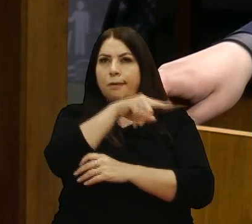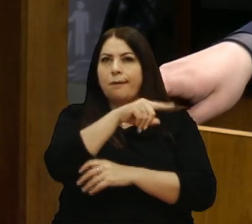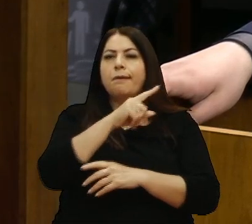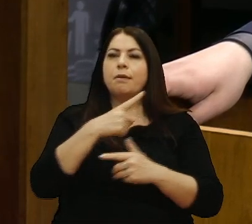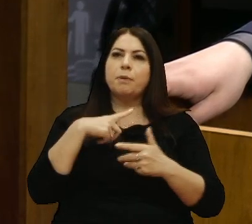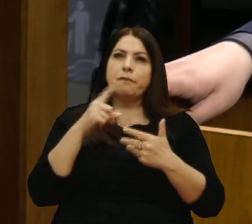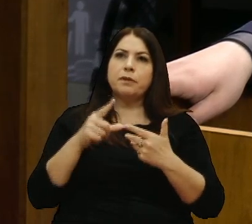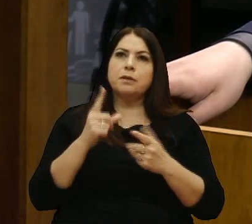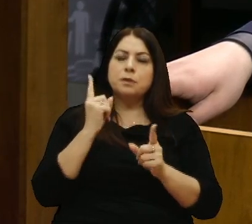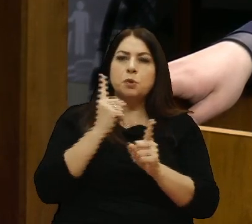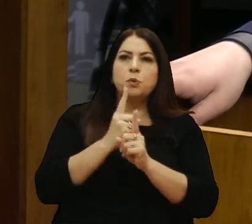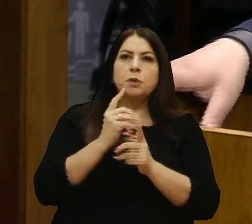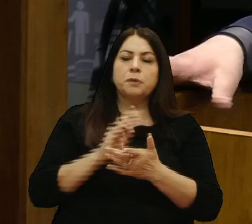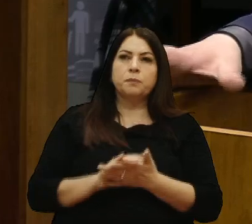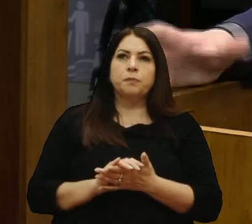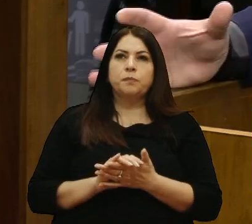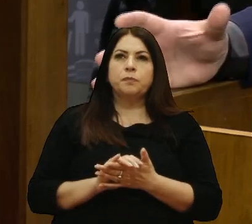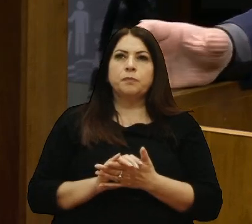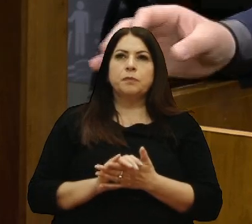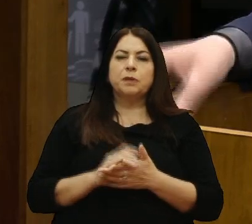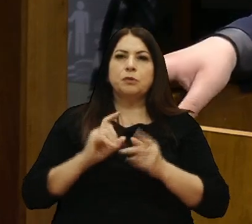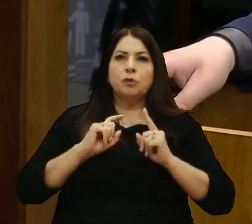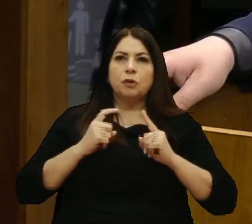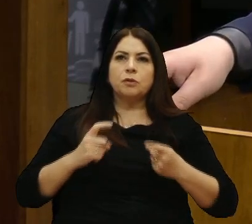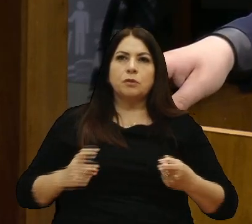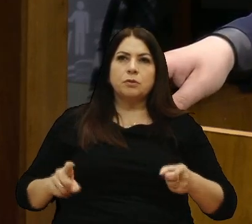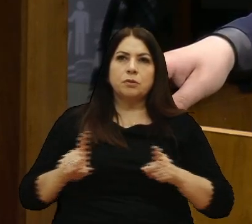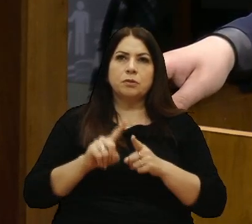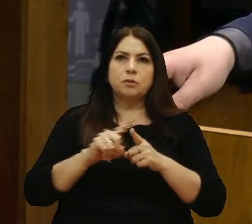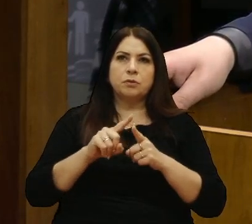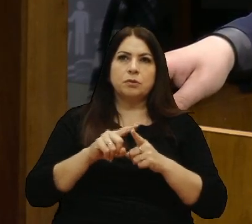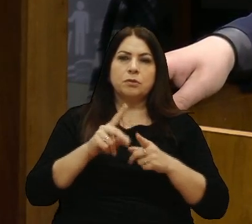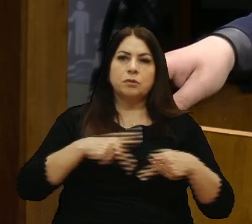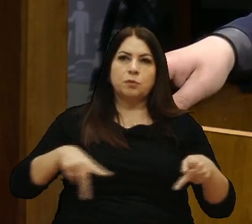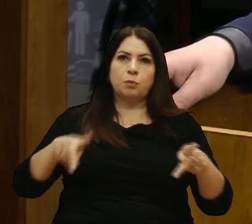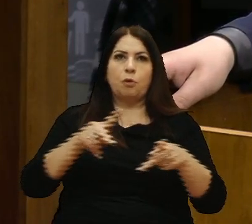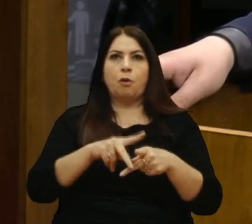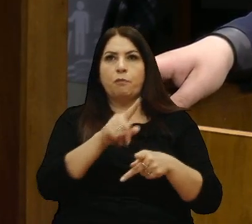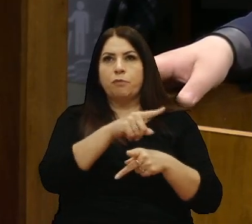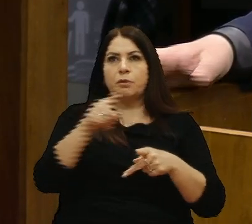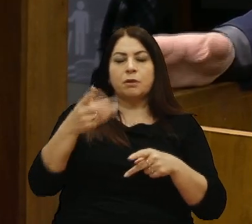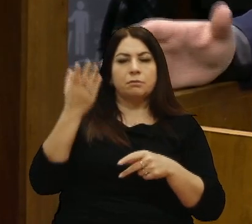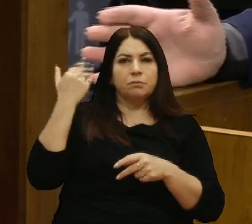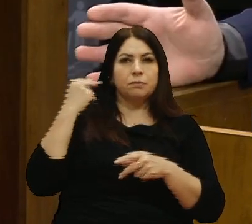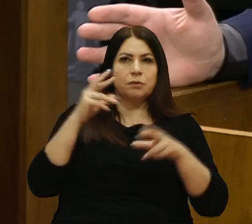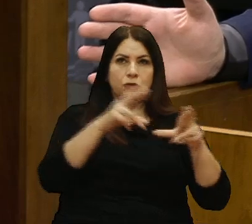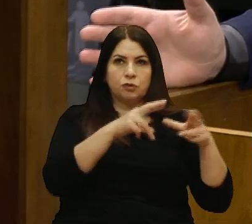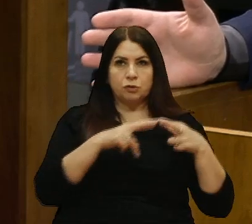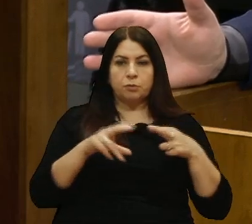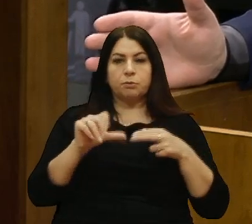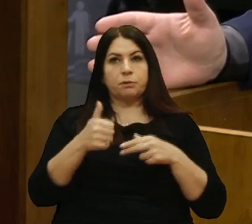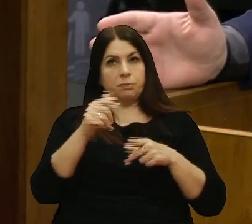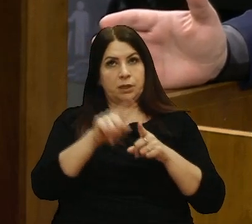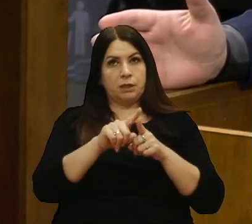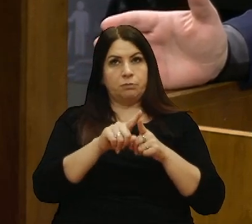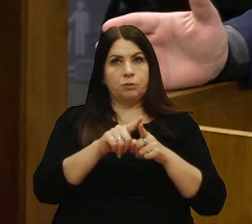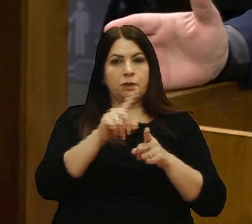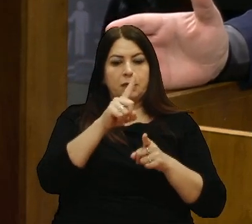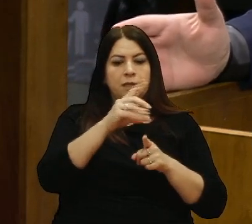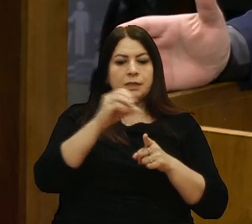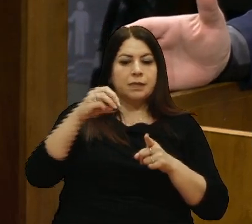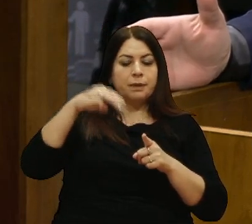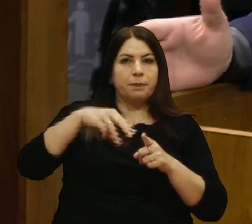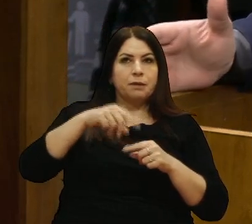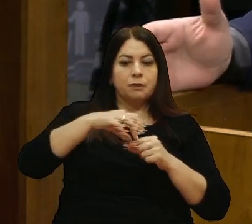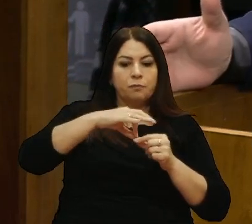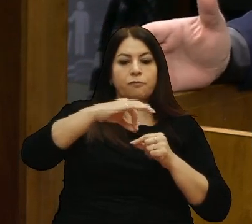para ver se encontrava ossos, enfim, vestígios de povos originários daquela região. Primeiramente, a definição foi de a cada 100 metros ser feita